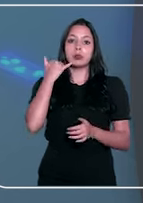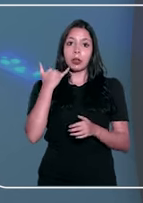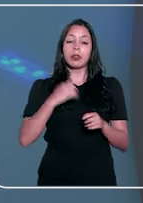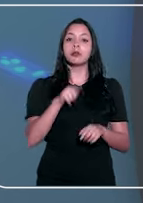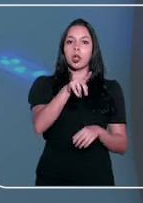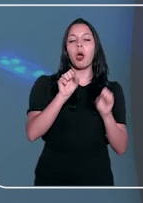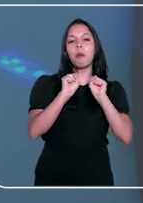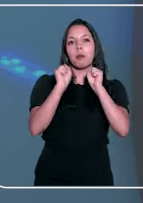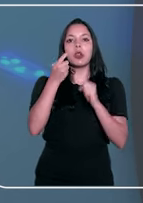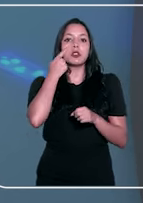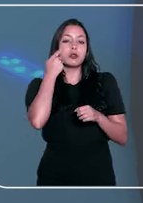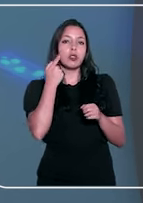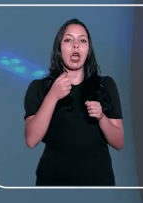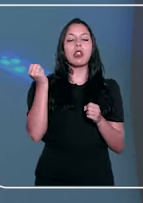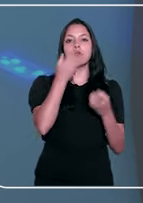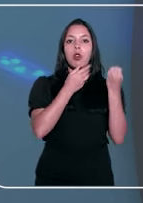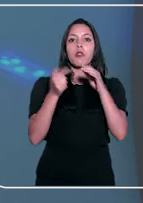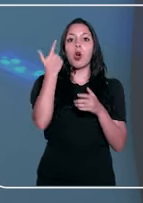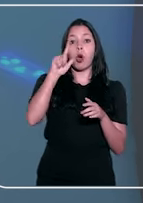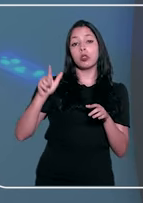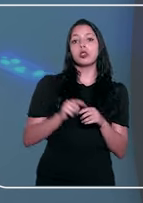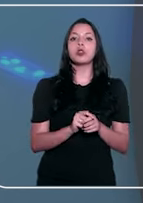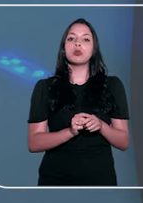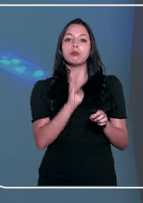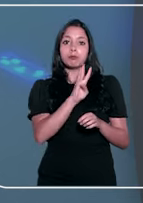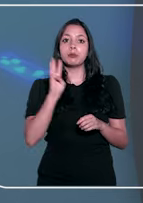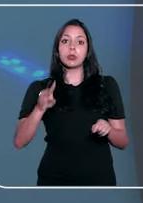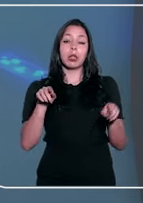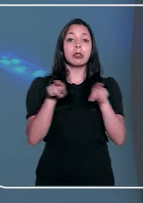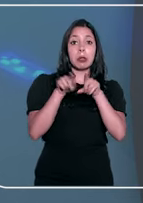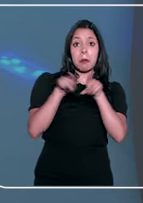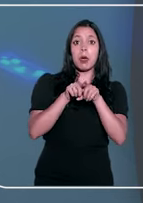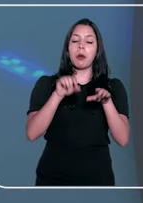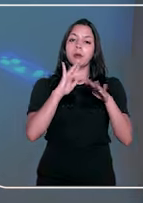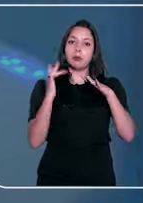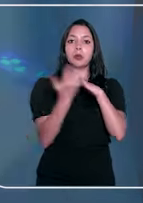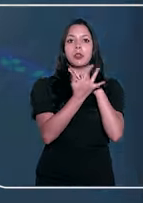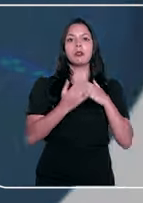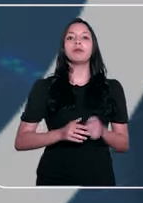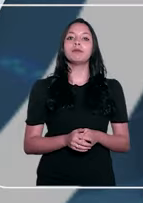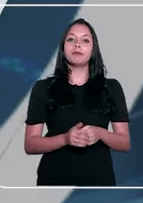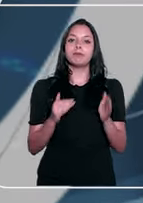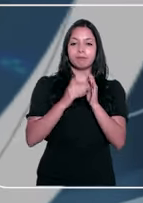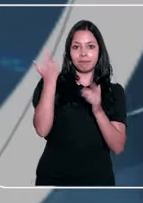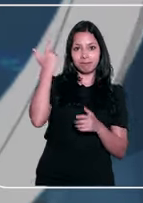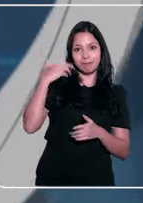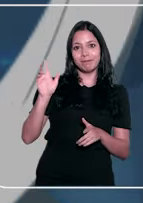notícias no site do STJ e nas nossas redes sociais. Até a próxima!